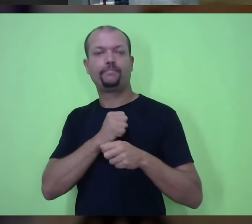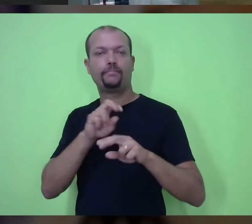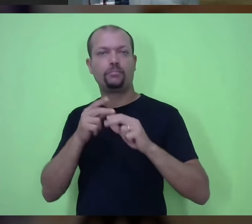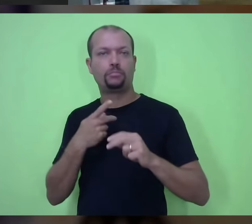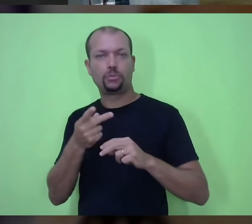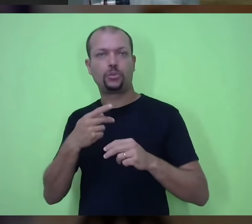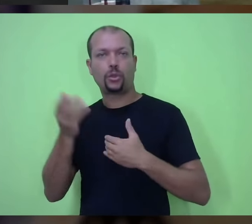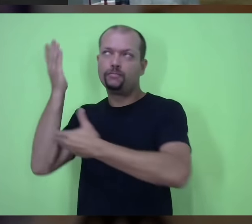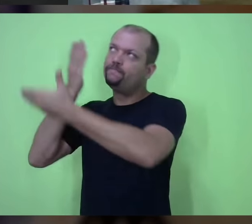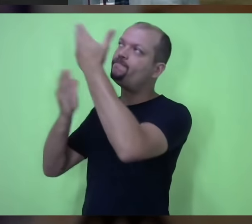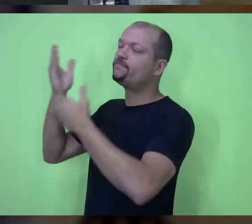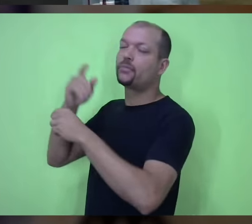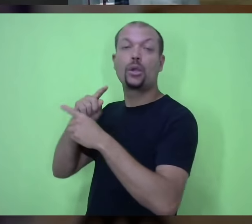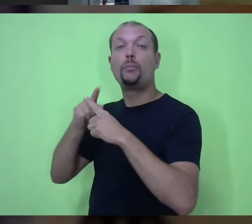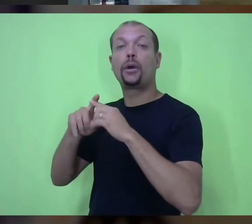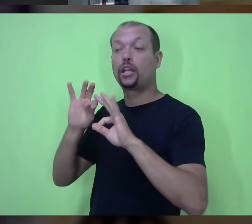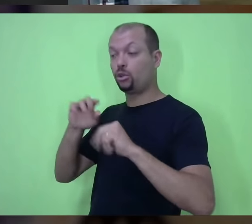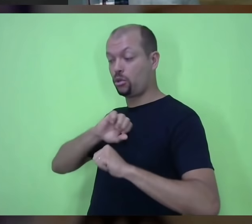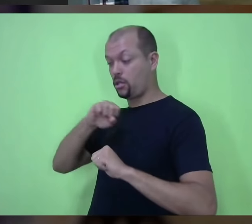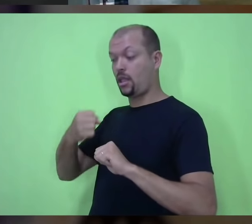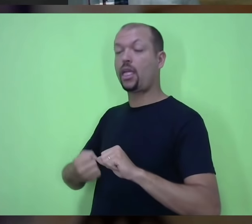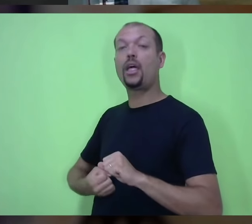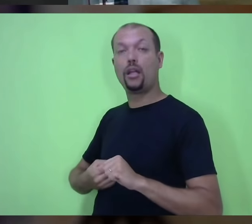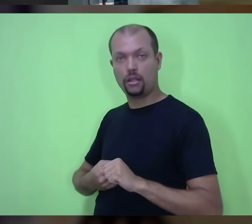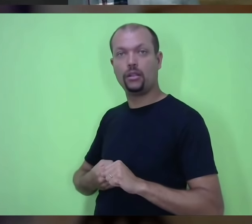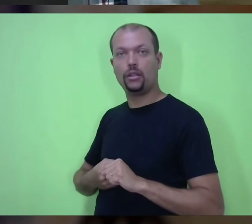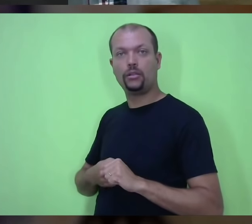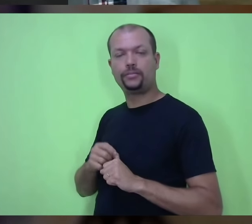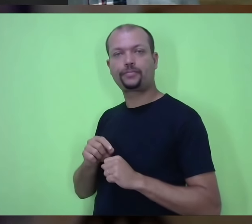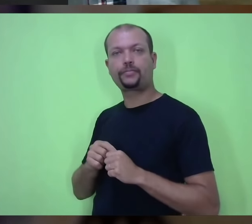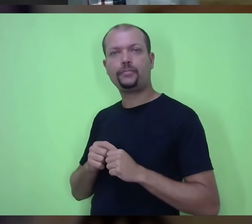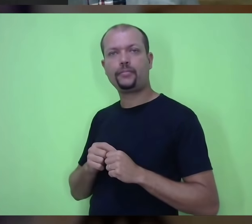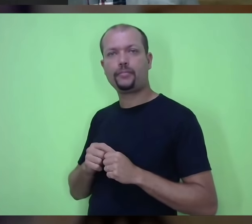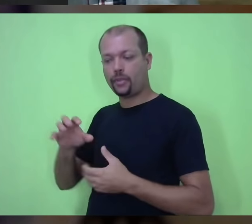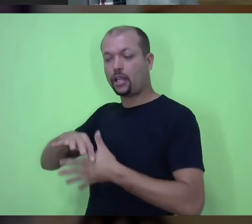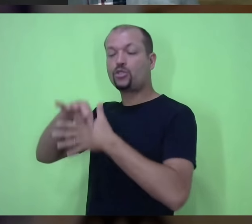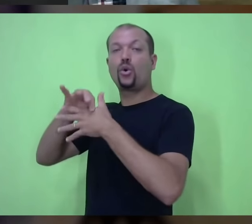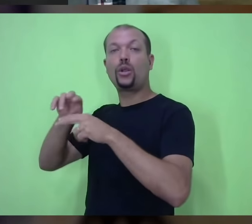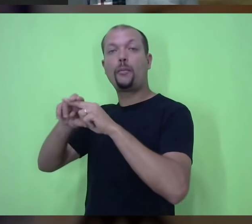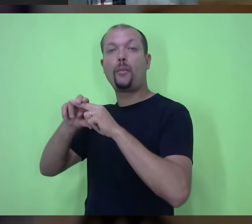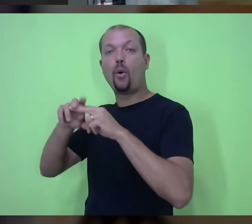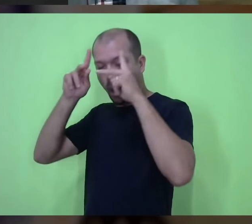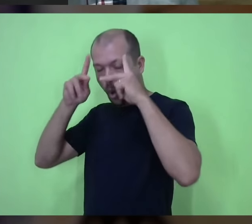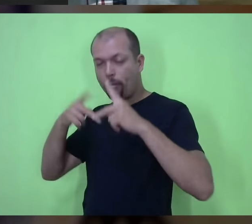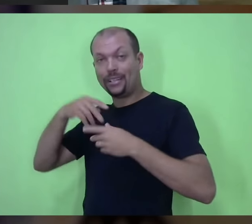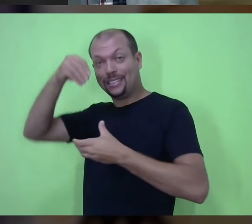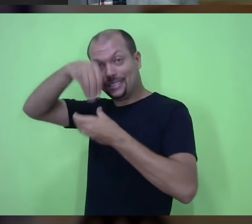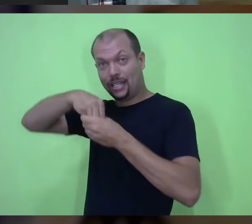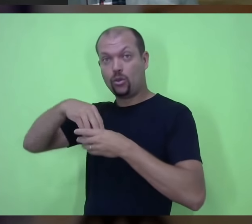E lá ele diz o seguinte: porque todo sumo sacerdote, sendo tomado dentre os homens, isso é